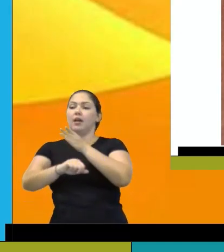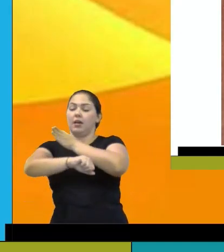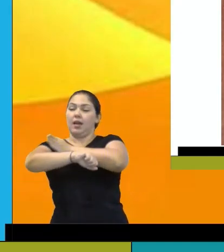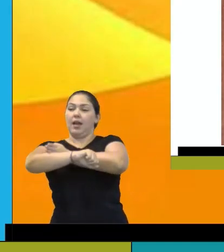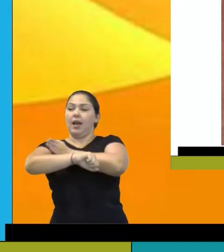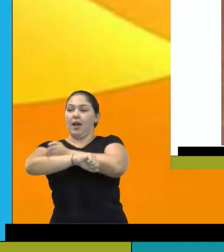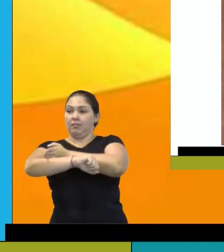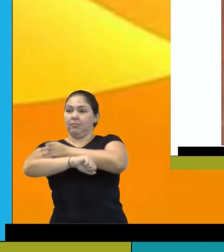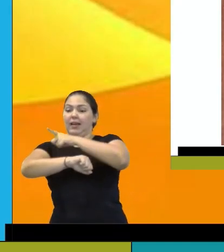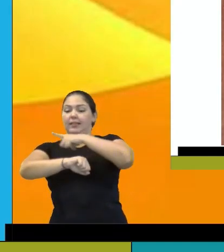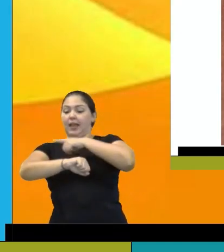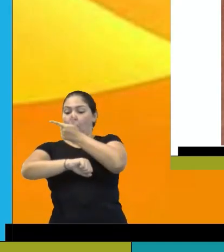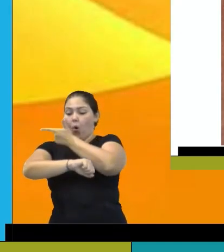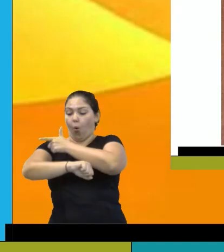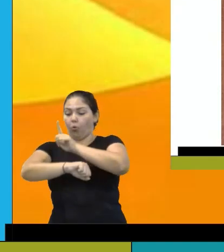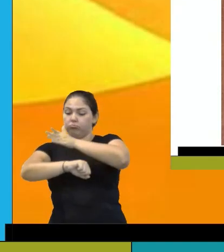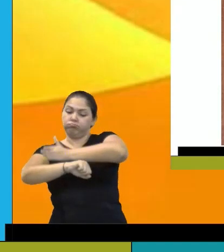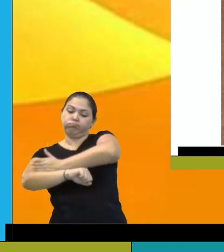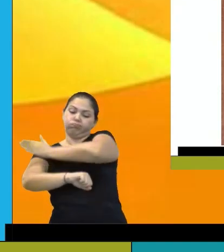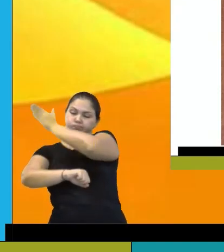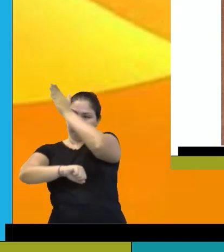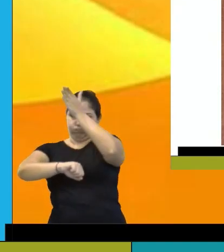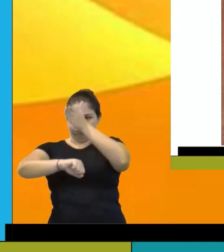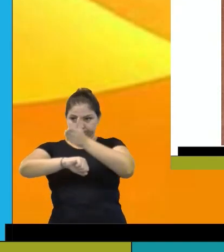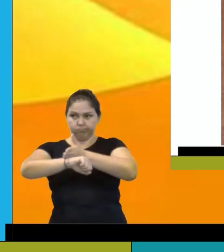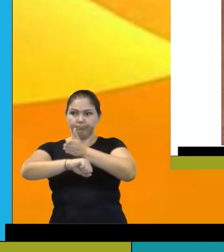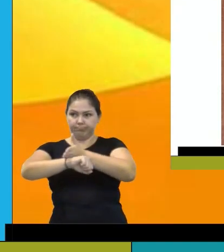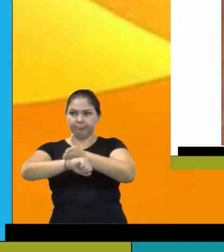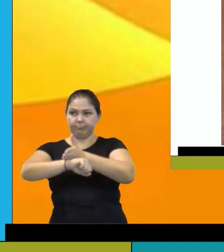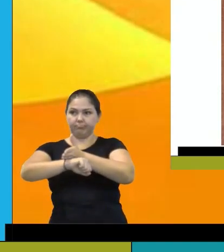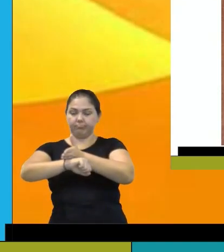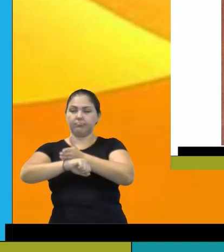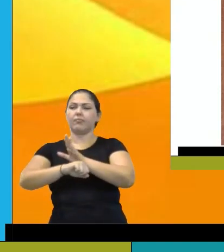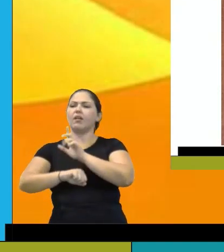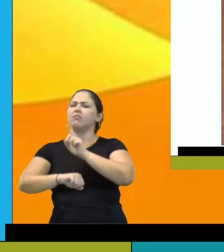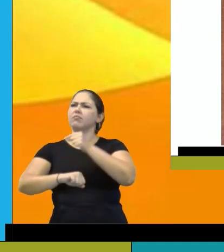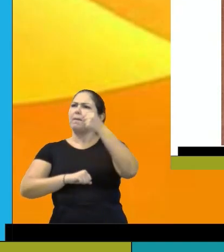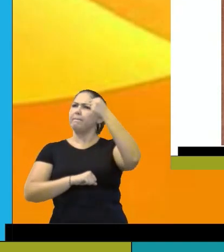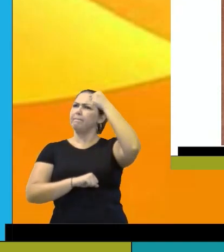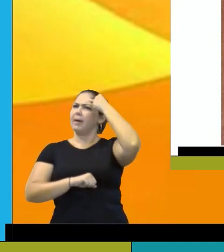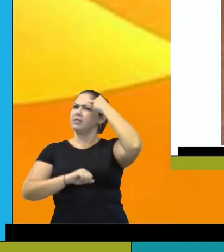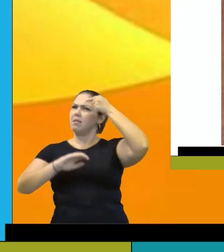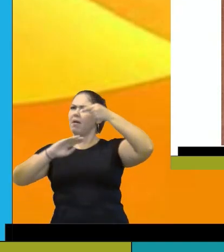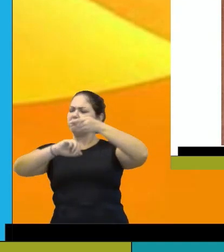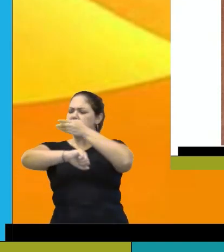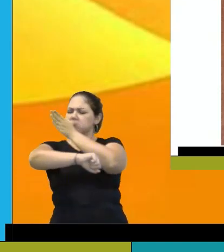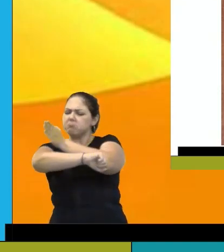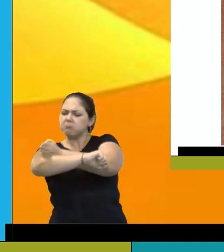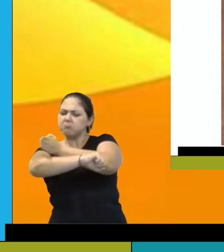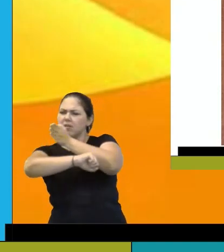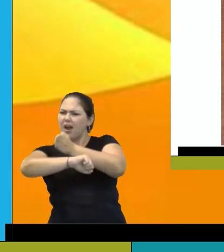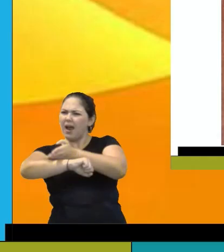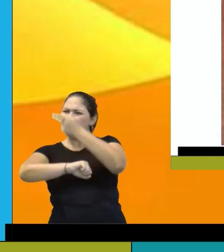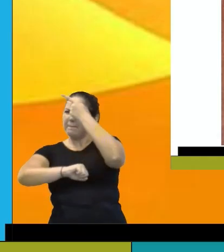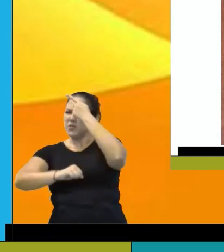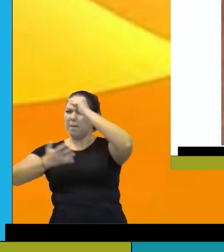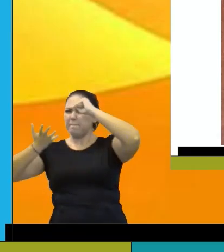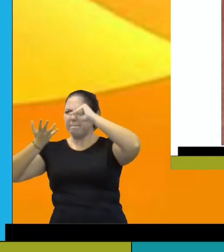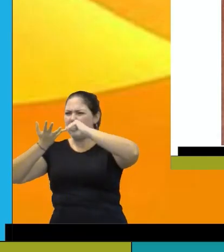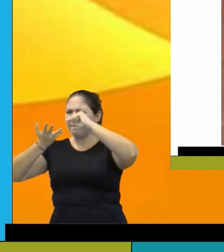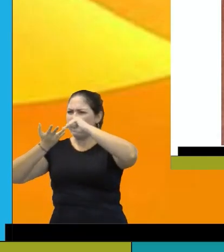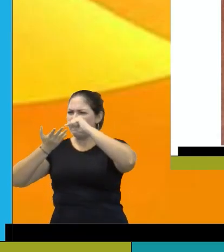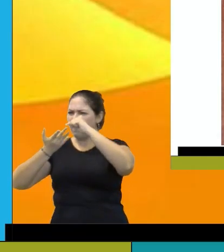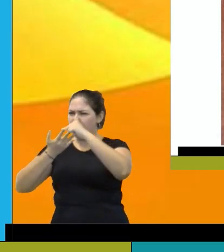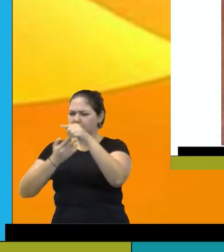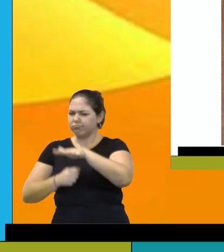como também Erasmo de Roterdã e o próprio Francis Bacon, nós vamos perceber que todos esses nomes que eu acabei de citar para